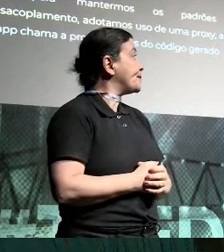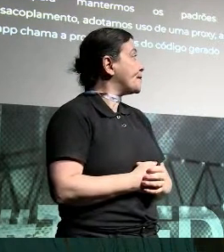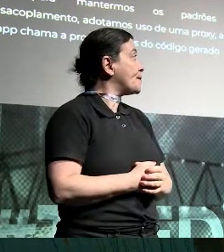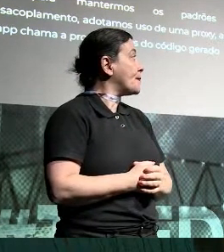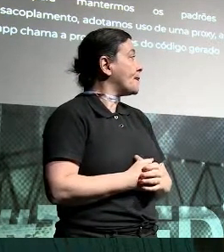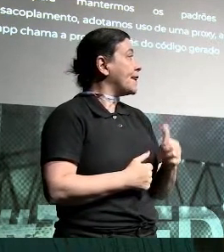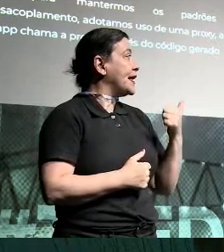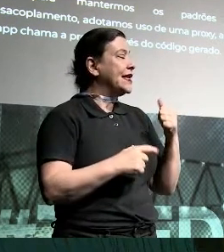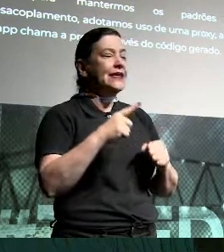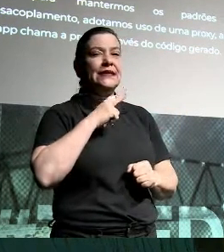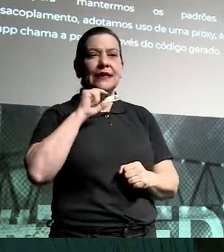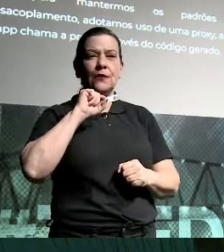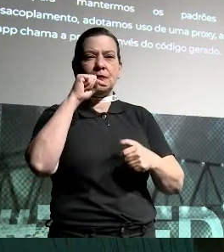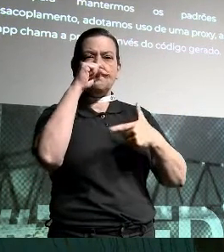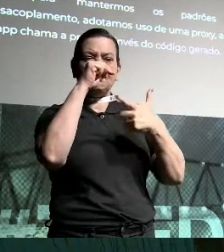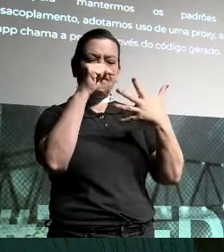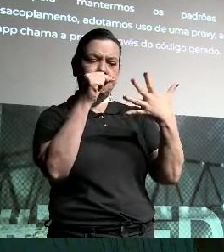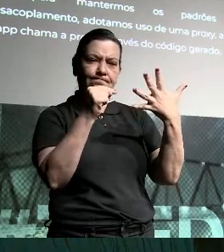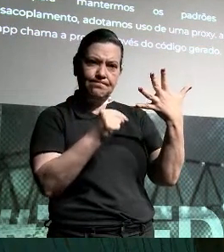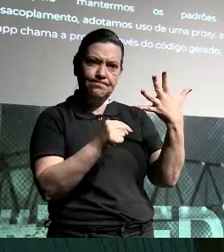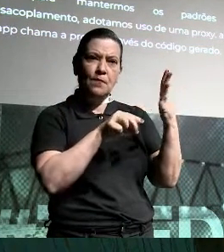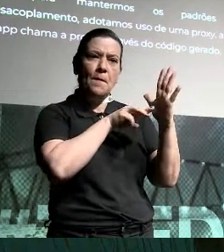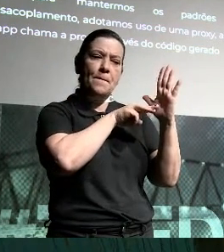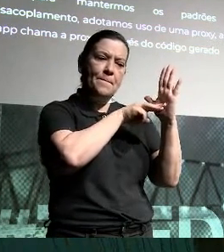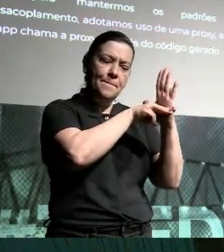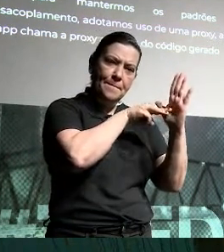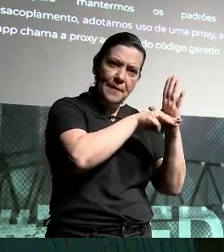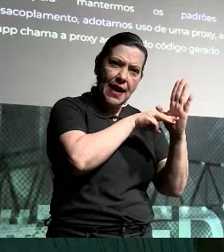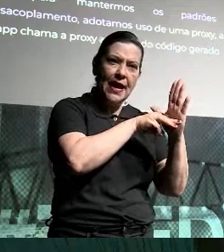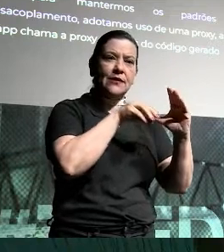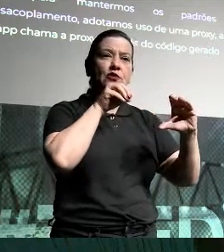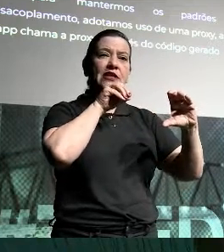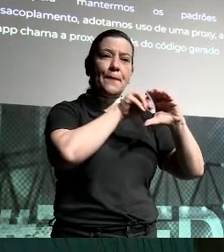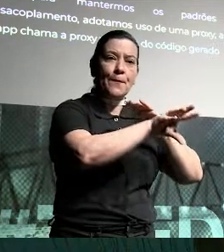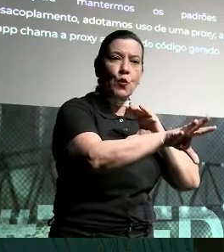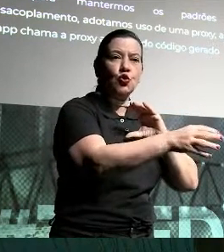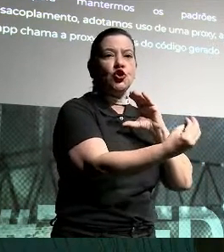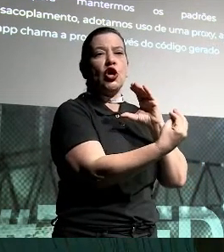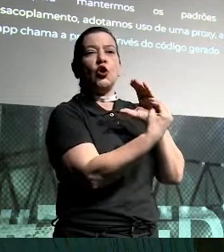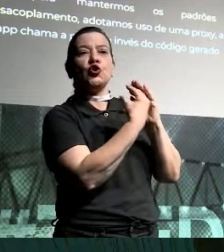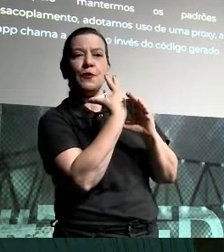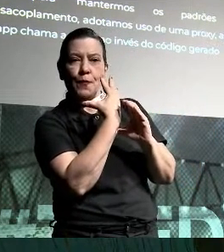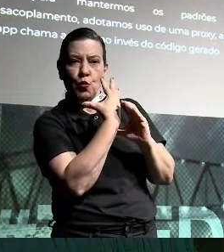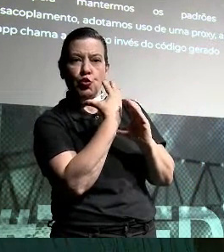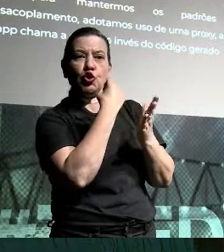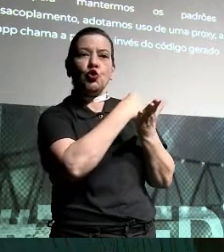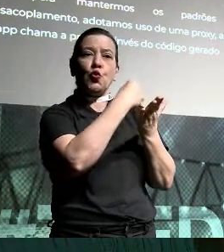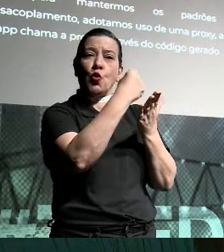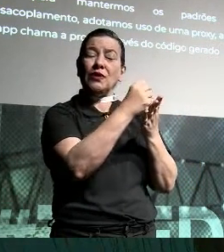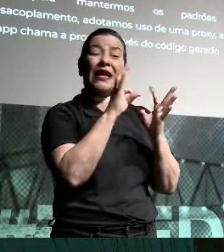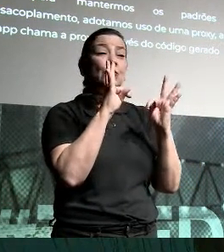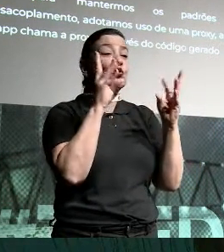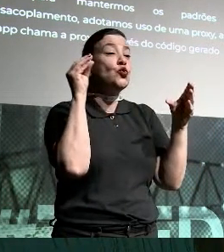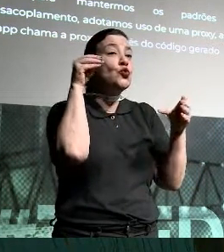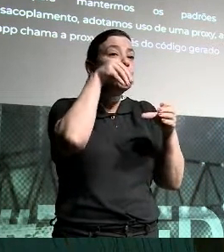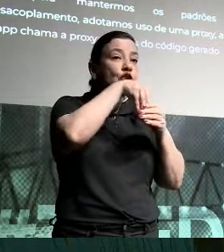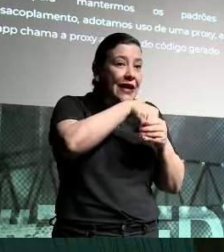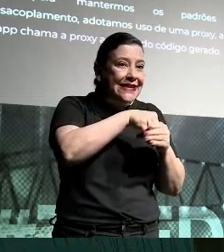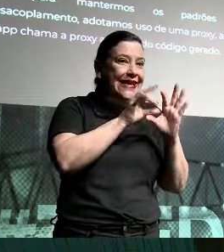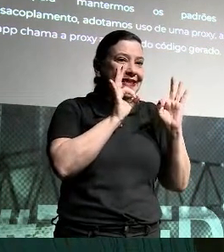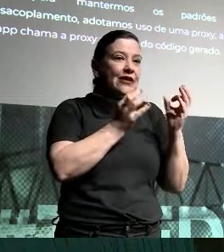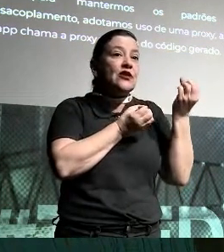ABI ele tem todos os métodos, todos os inputs, outputs do nosso contrato dentro dele.